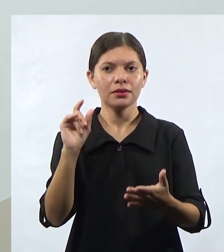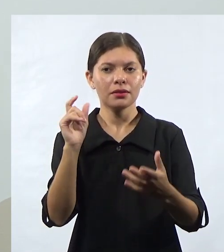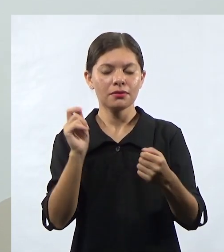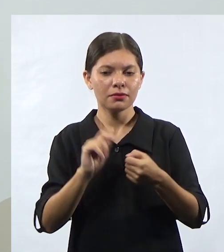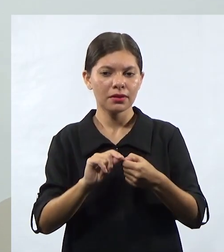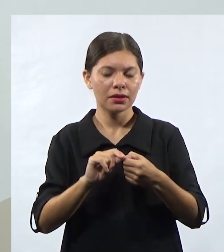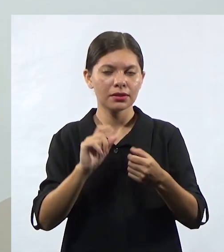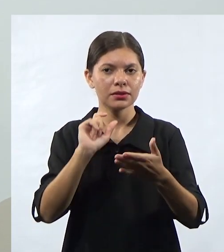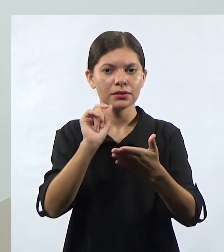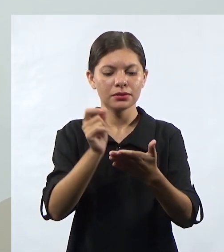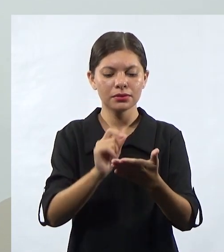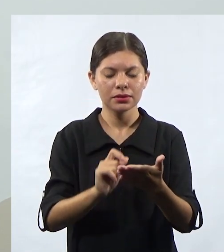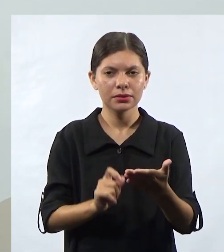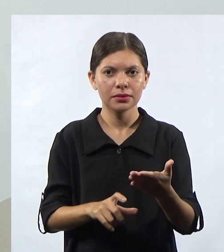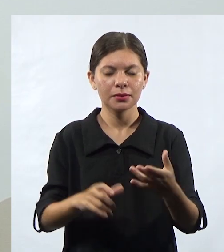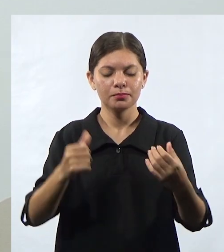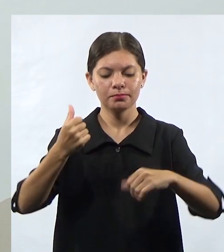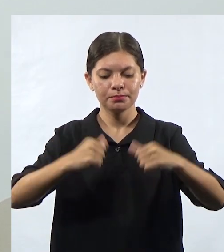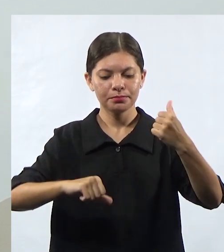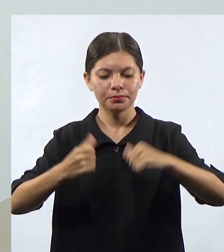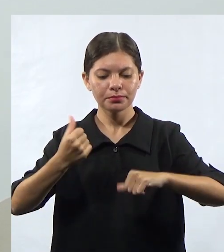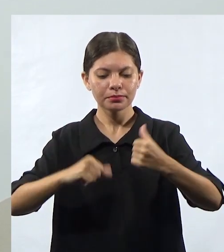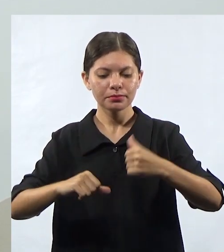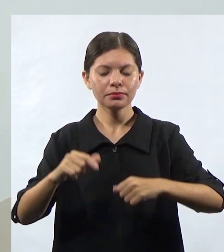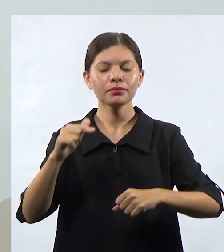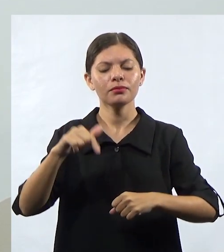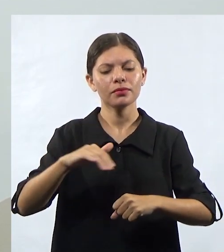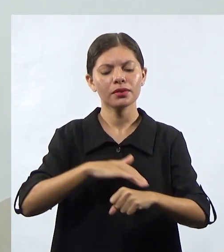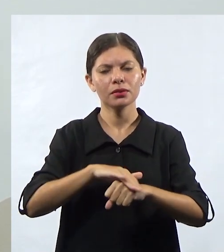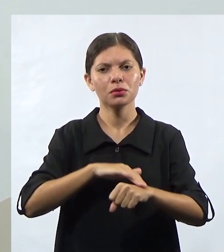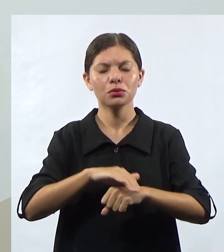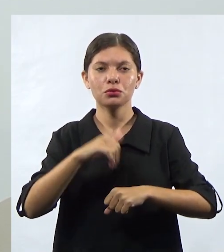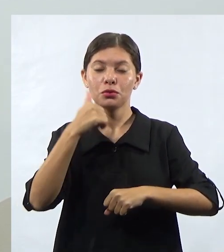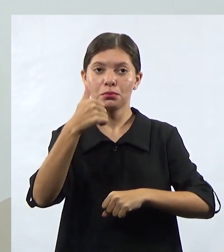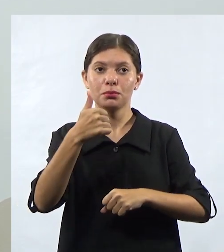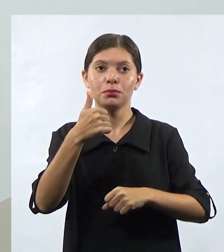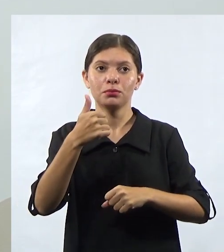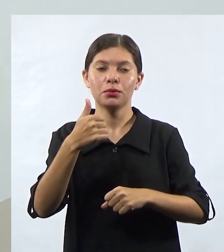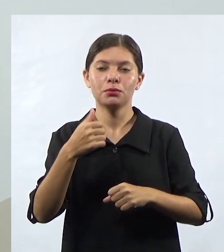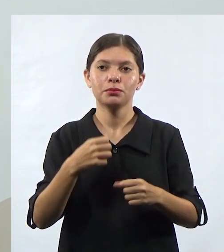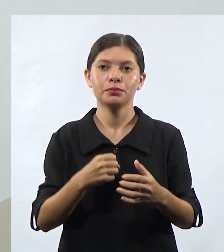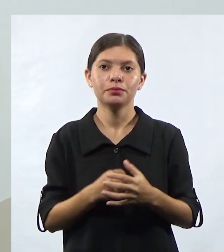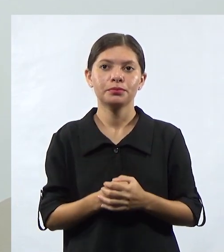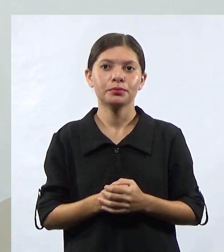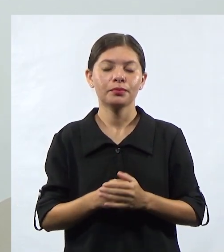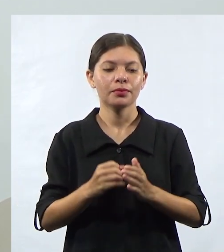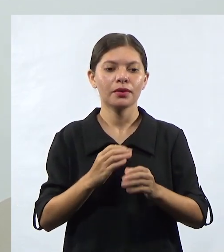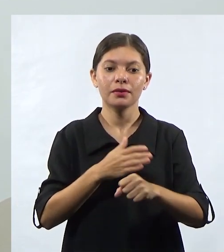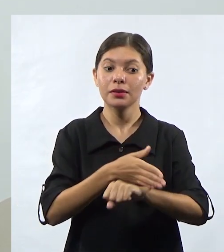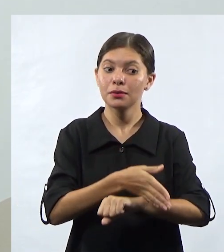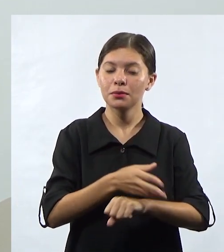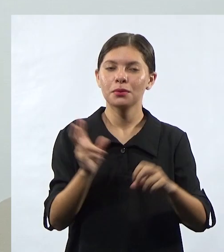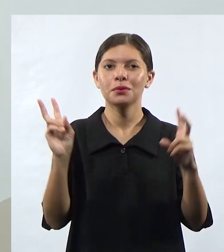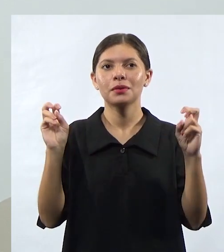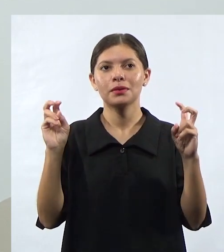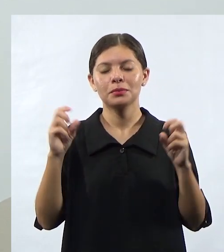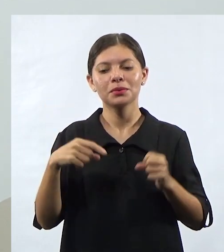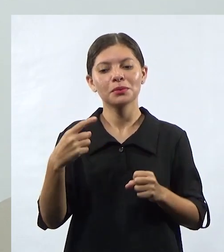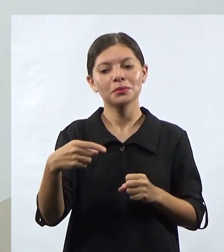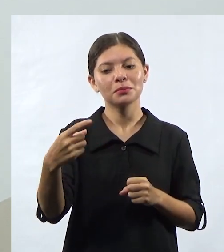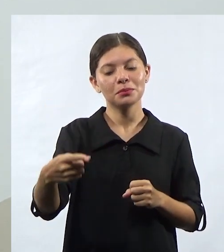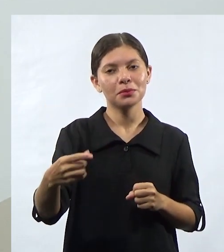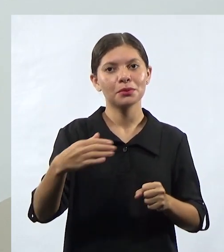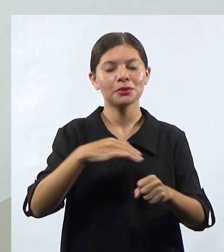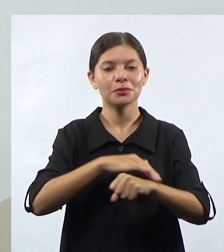a anotação, já faz uma avaliação. Olha, esse encontro foi bom, esse encontro... a gente não entrou no tema, então no próximo encontro a